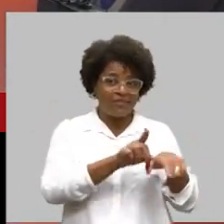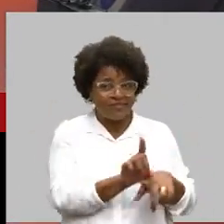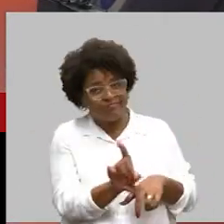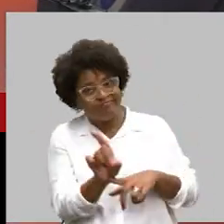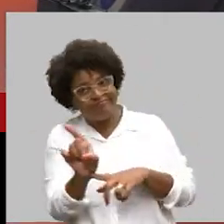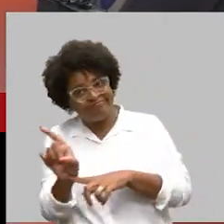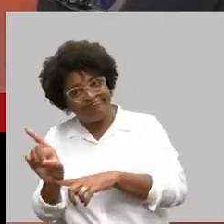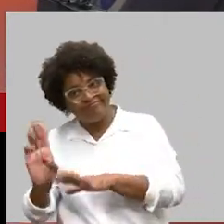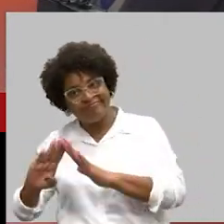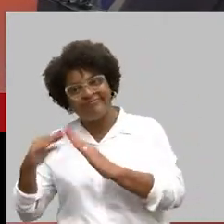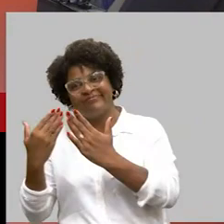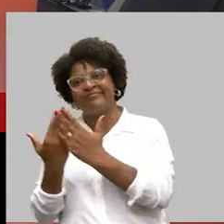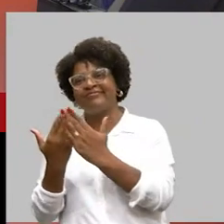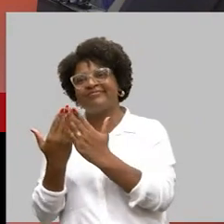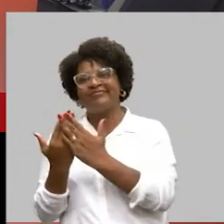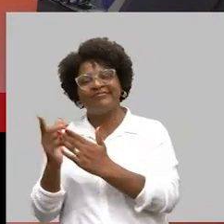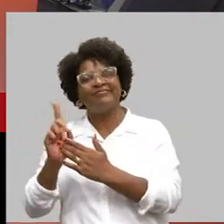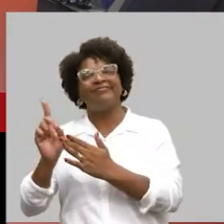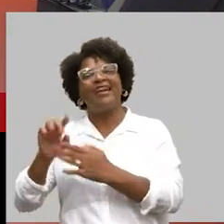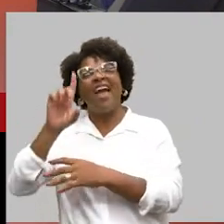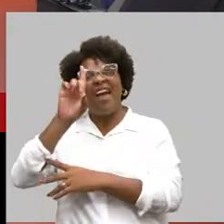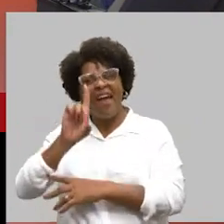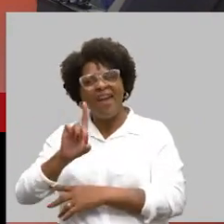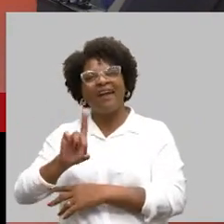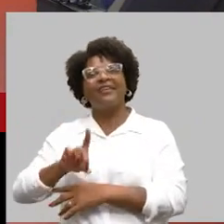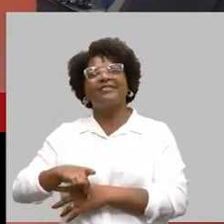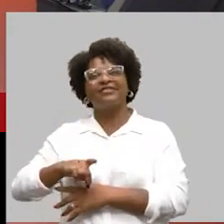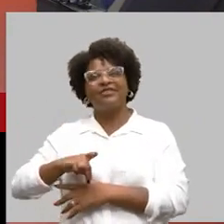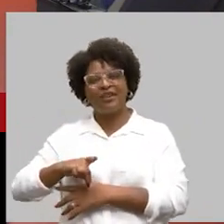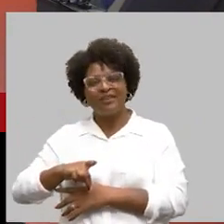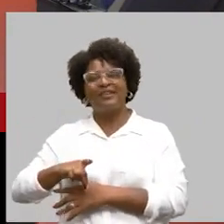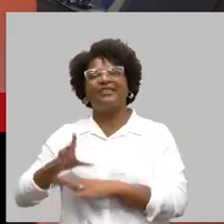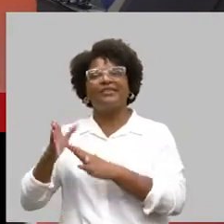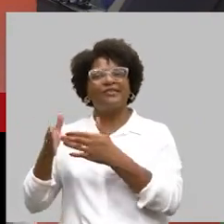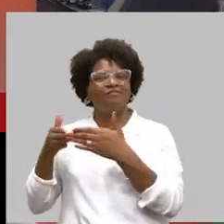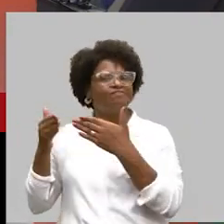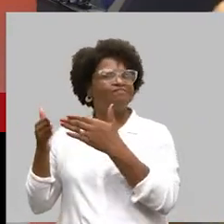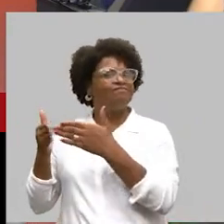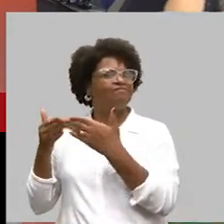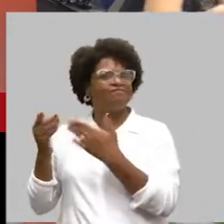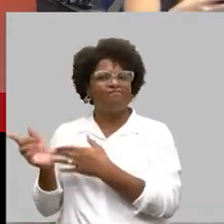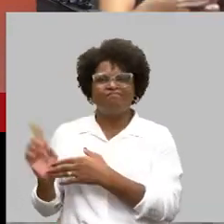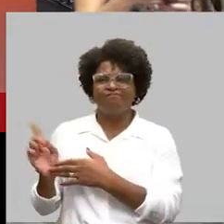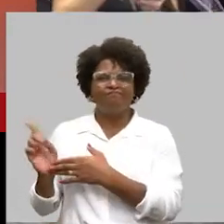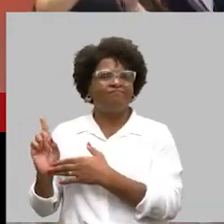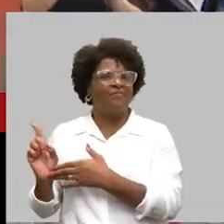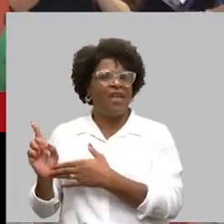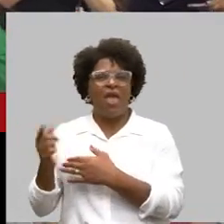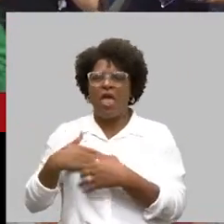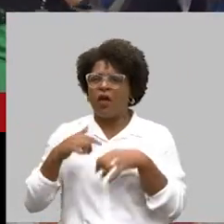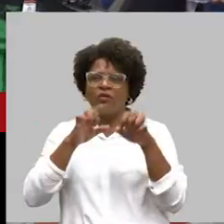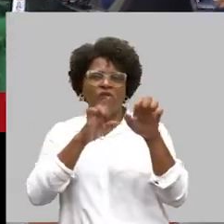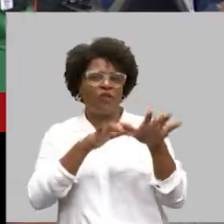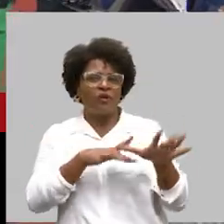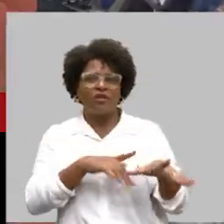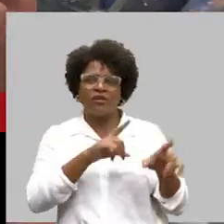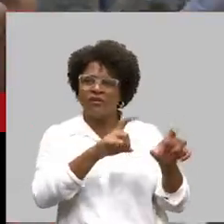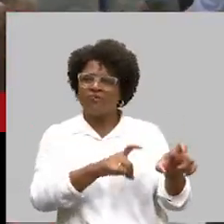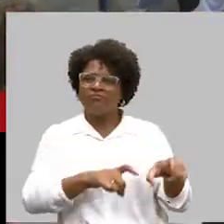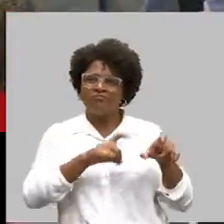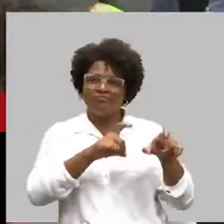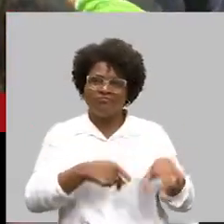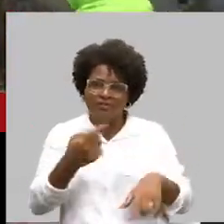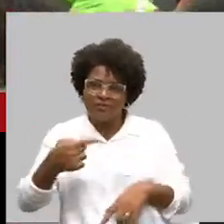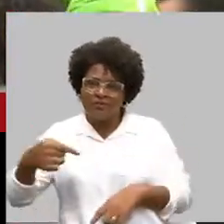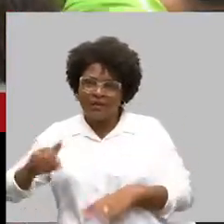sair vamos ficar de pé para dar um bom dia de pé não vou sair do campo poder ir PR escola